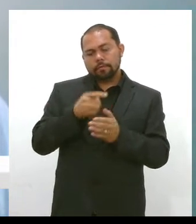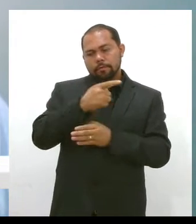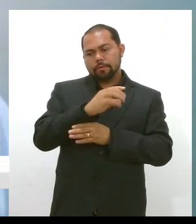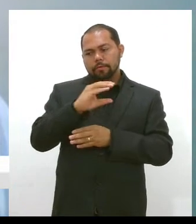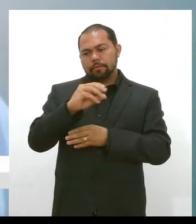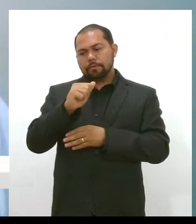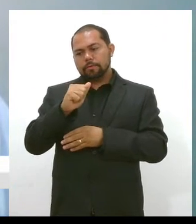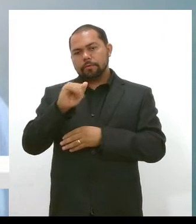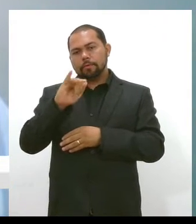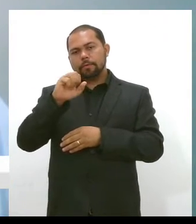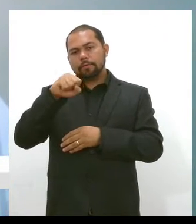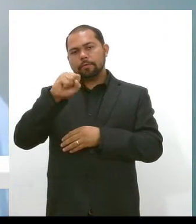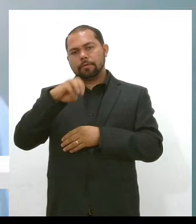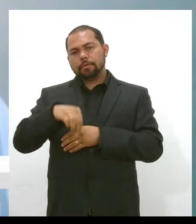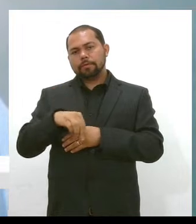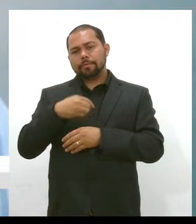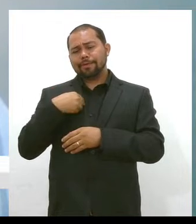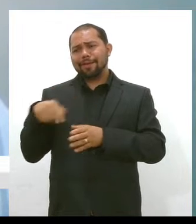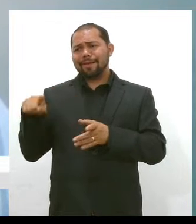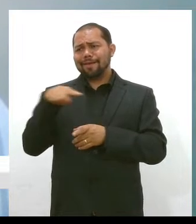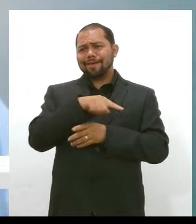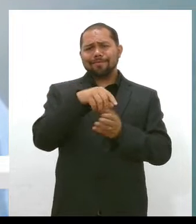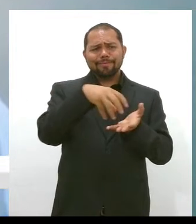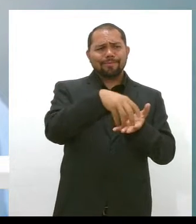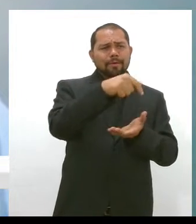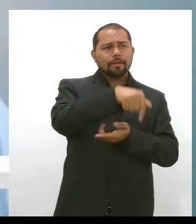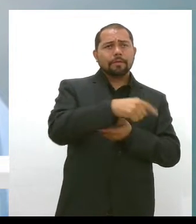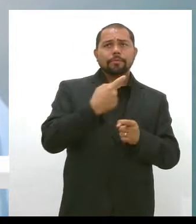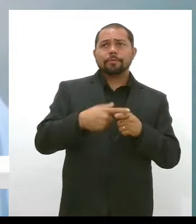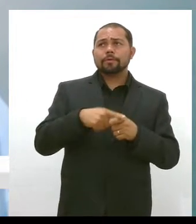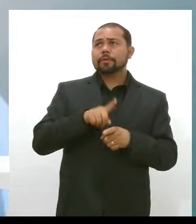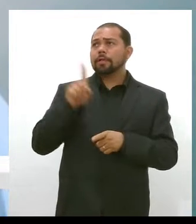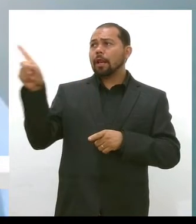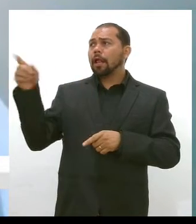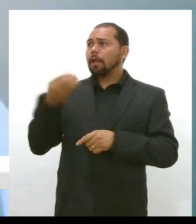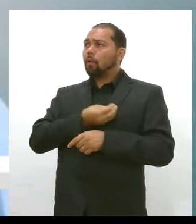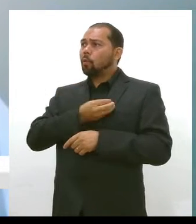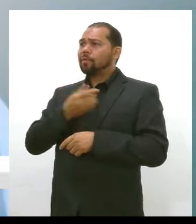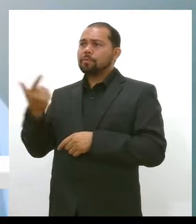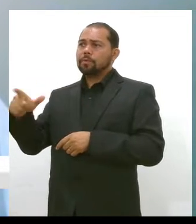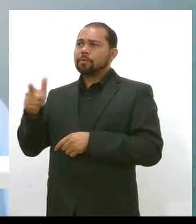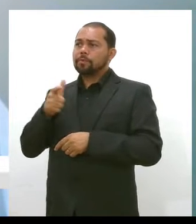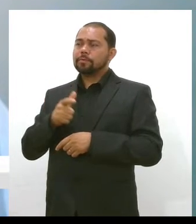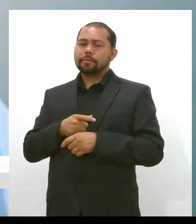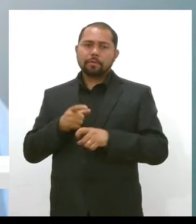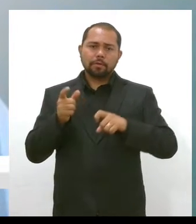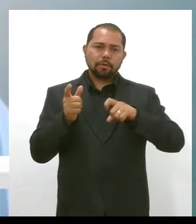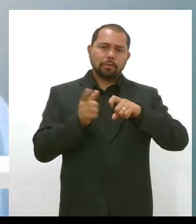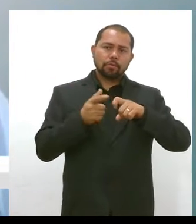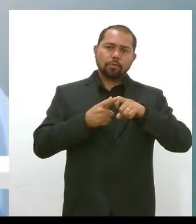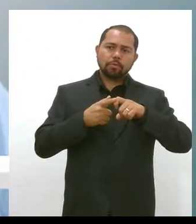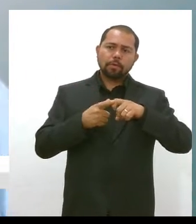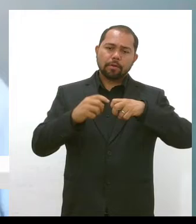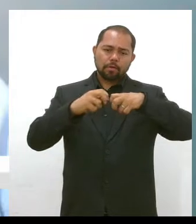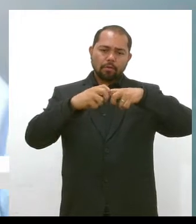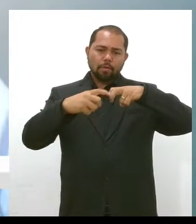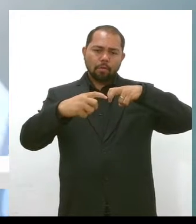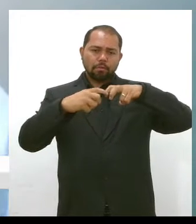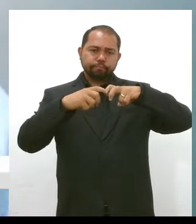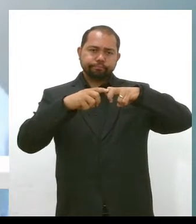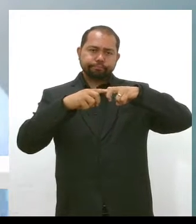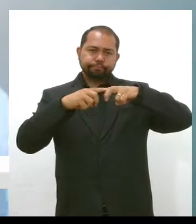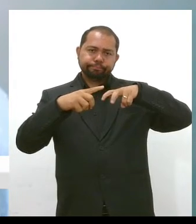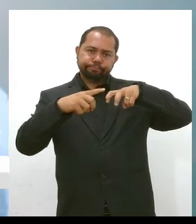vim para cá para o CAISME porque minha unidade básica não tem ginecologista, não tem médico ginecologista. Se a